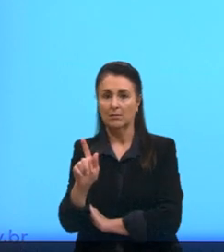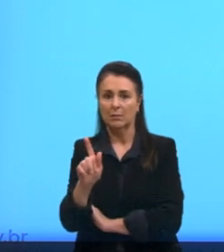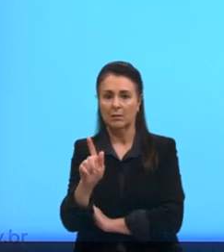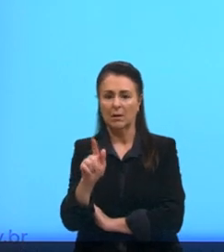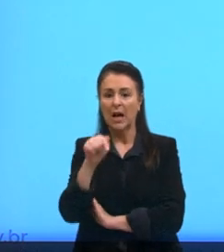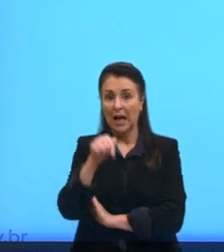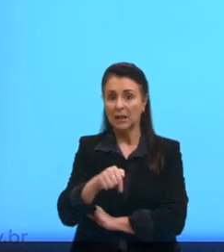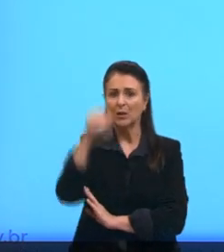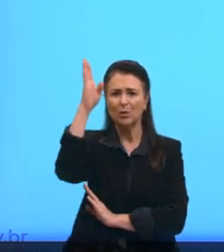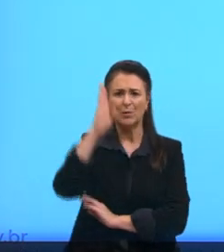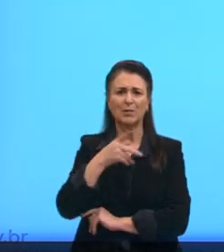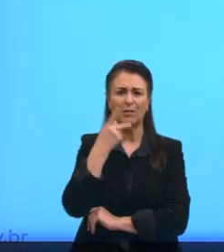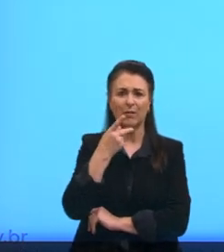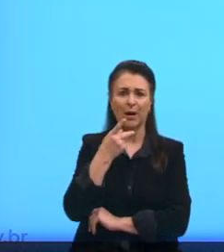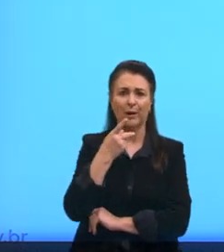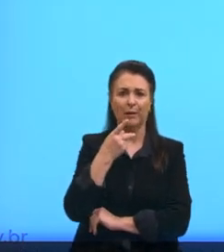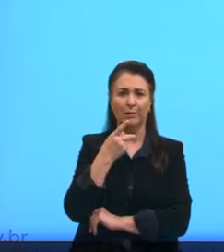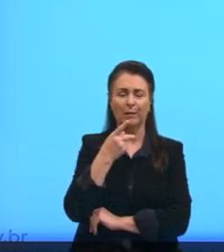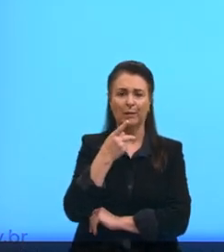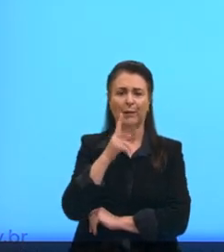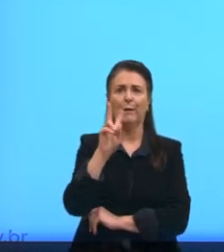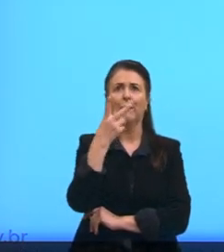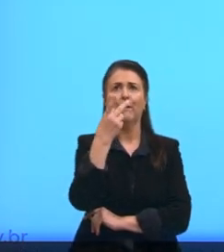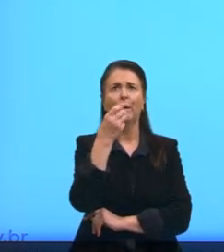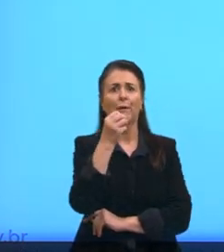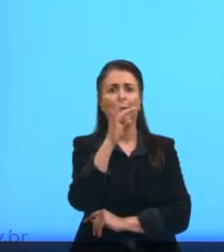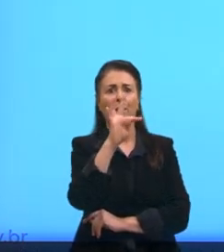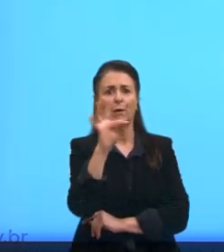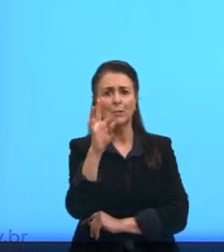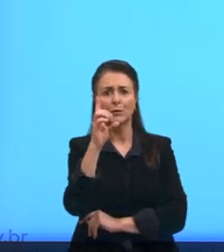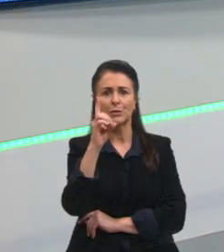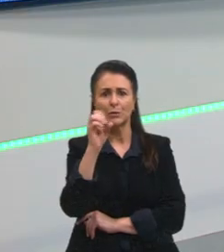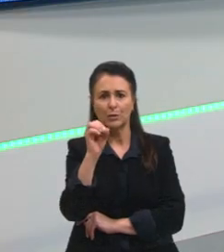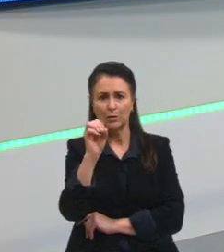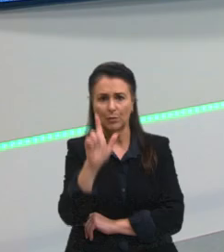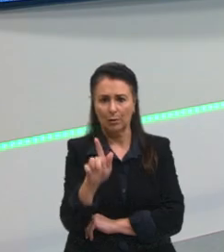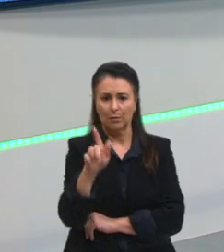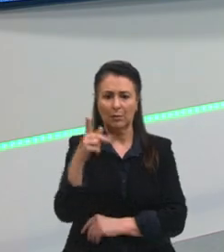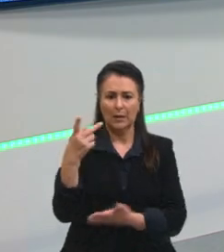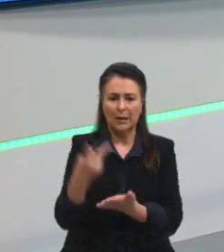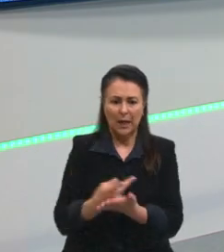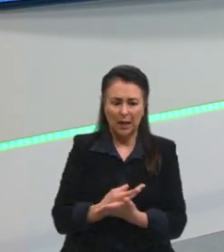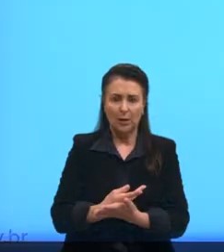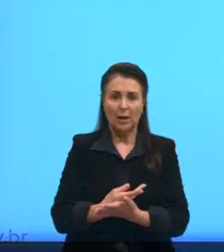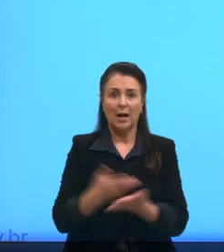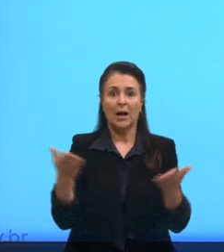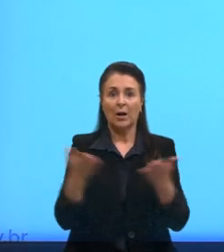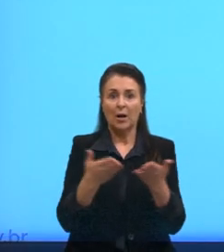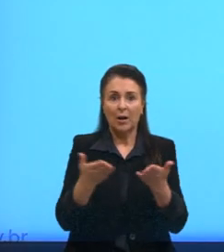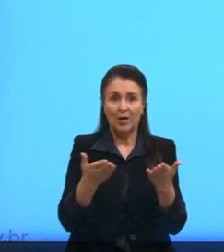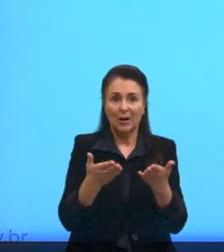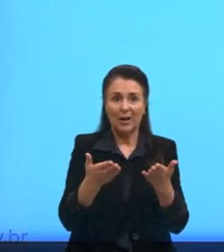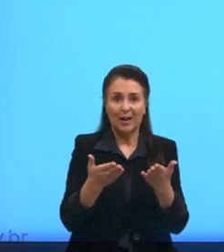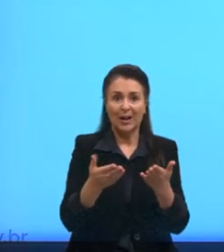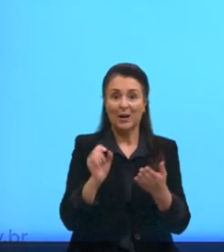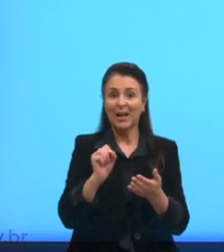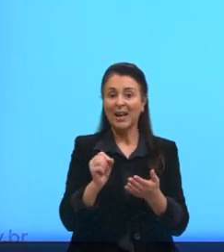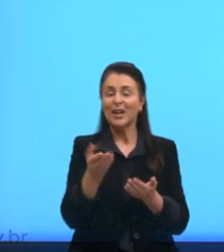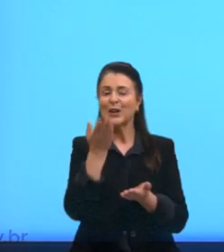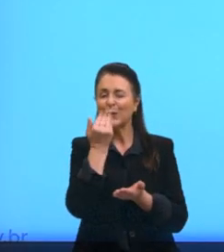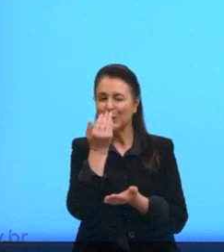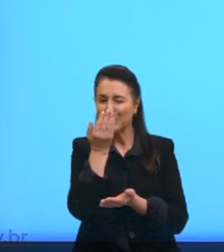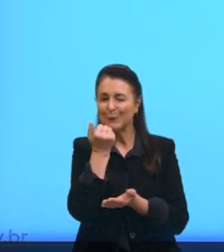e dá um hot dog normal tá errado não não está errado fast-food é o que nós vemos na